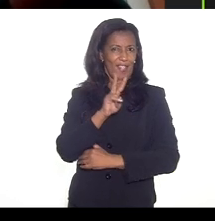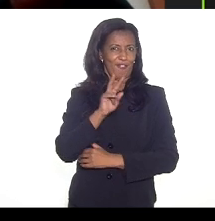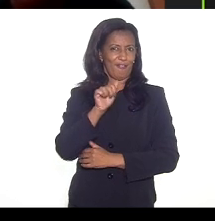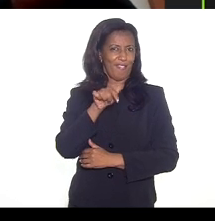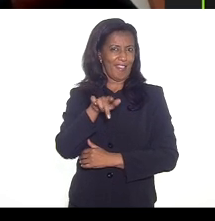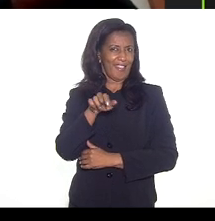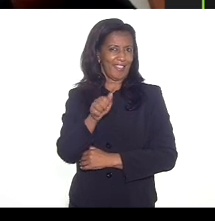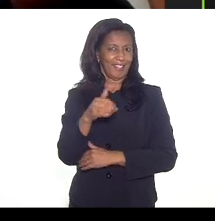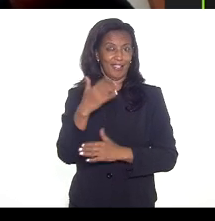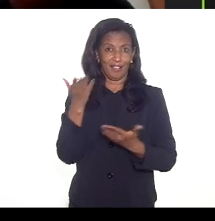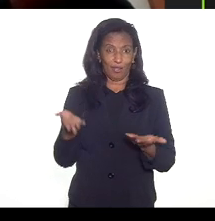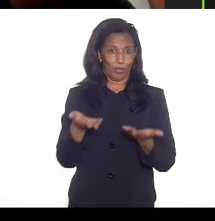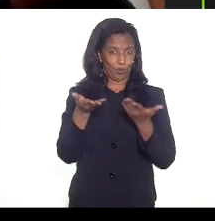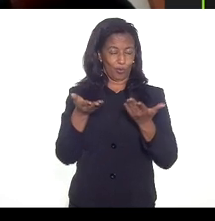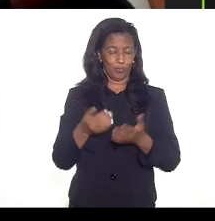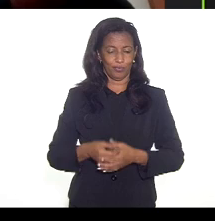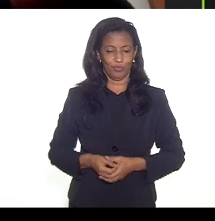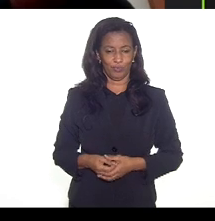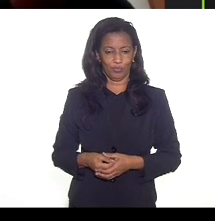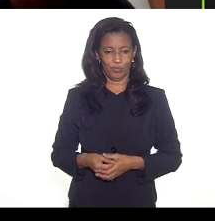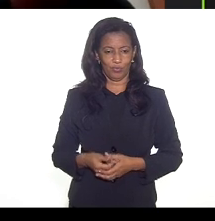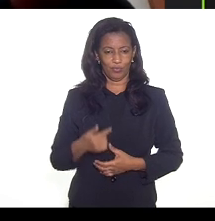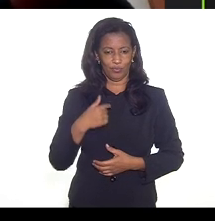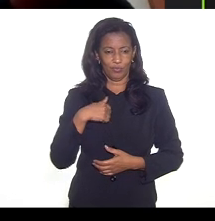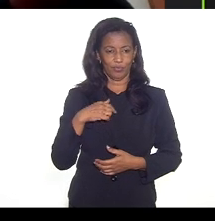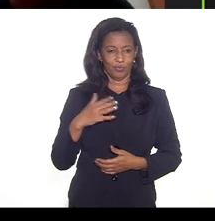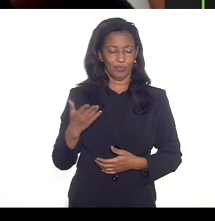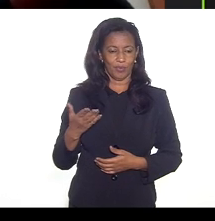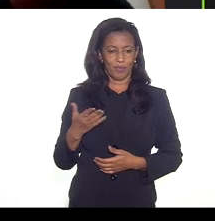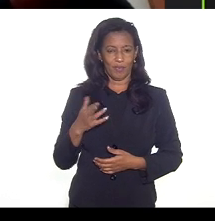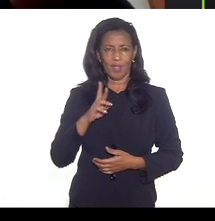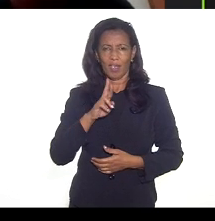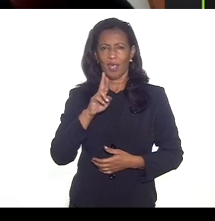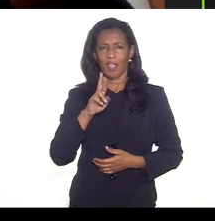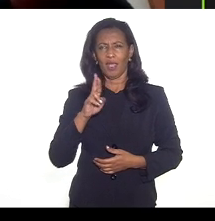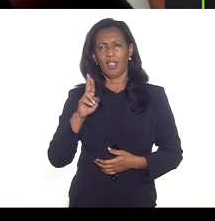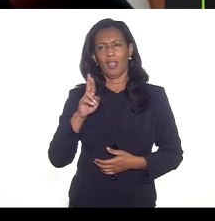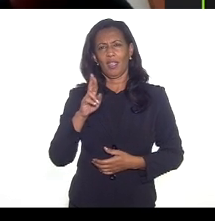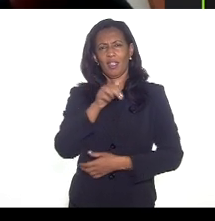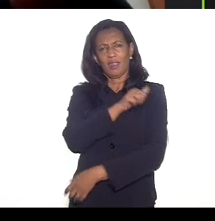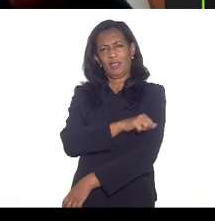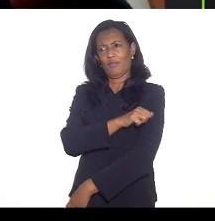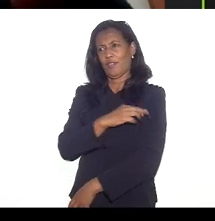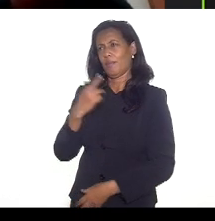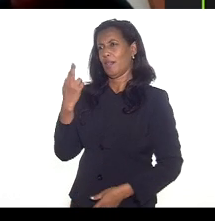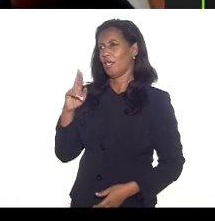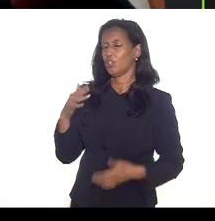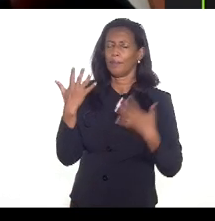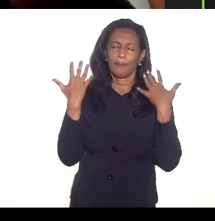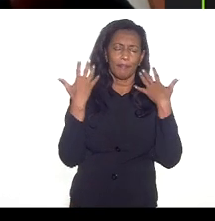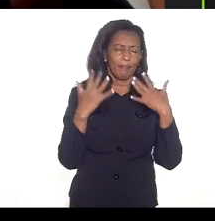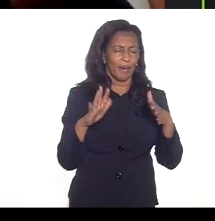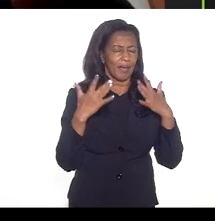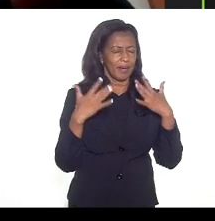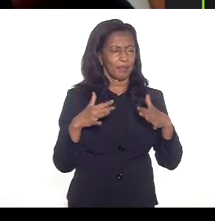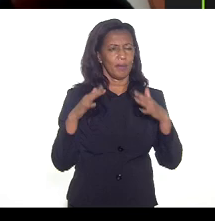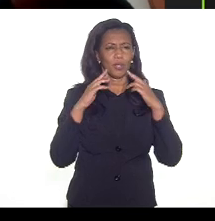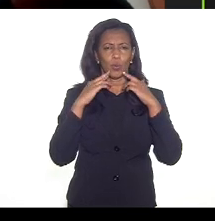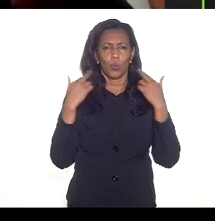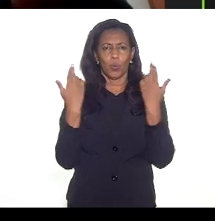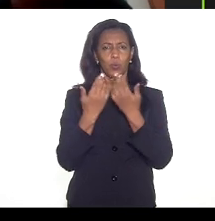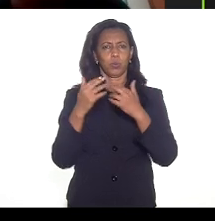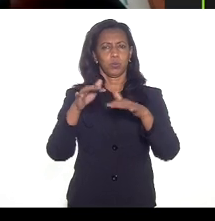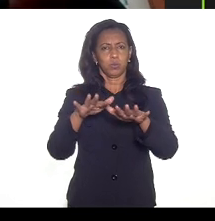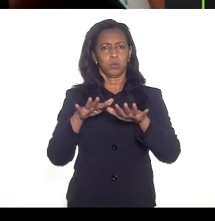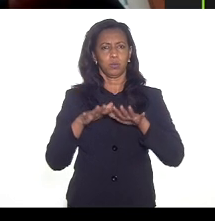todos. Eu vou, Rejane, parabéns por esse momento dessa audiência. Vou saudar todas